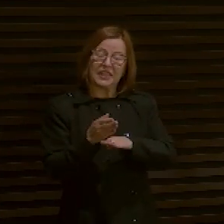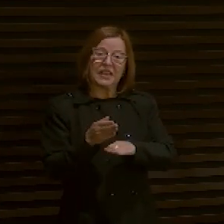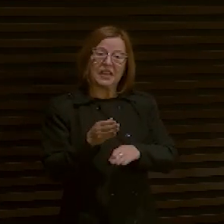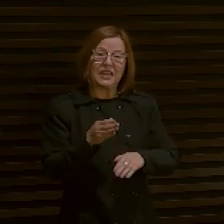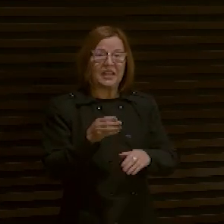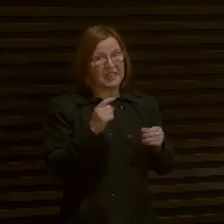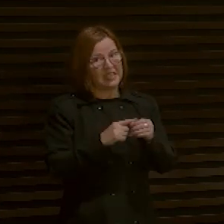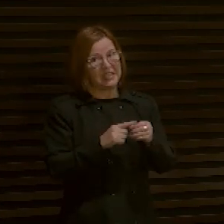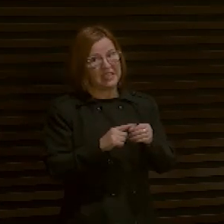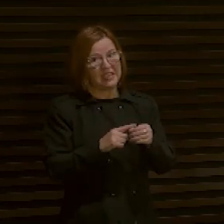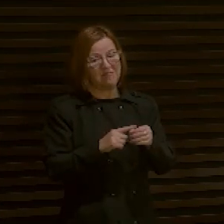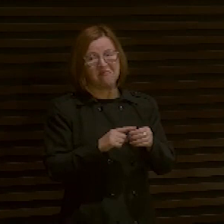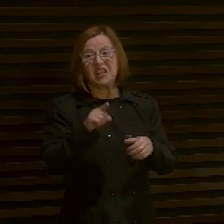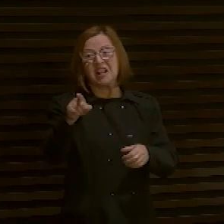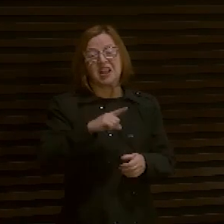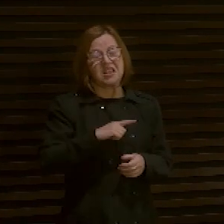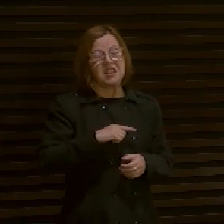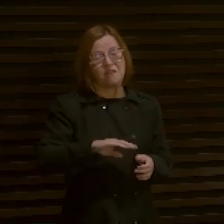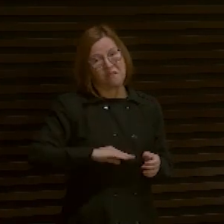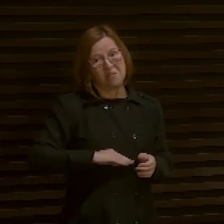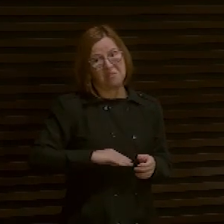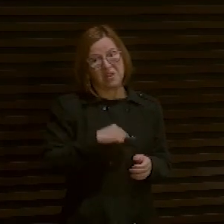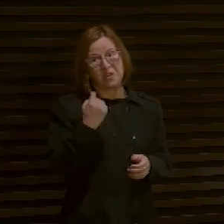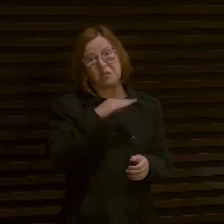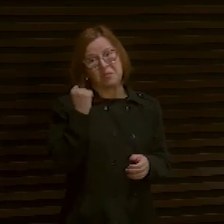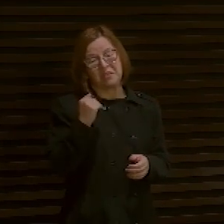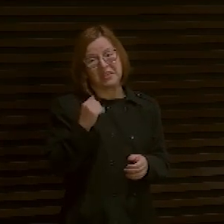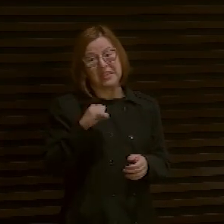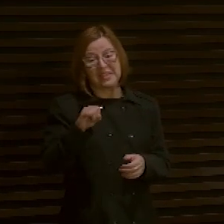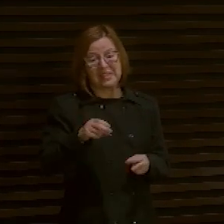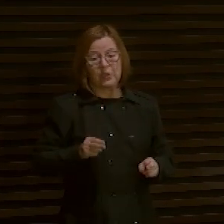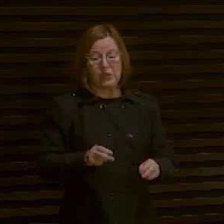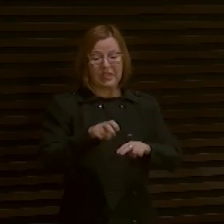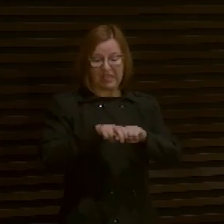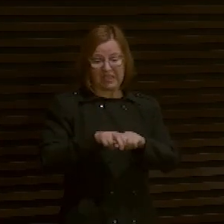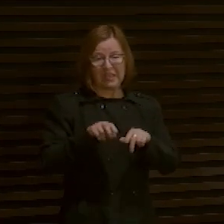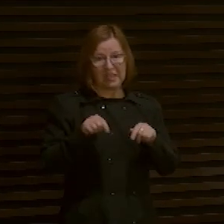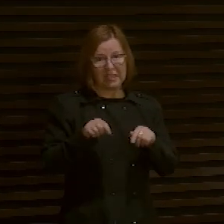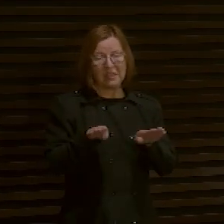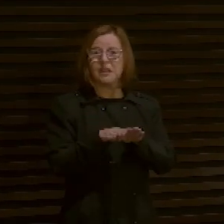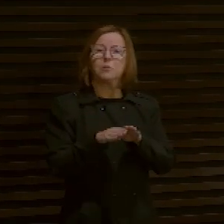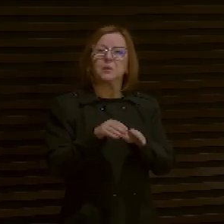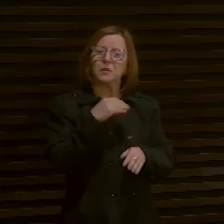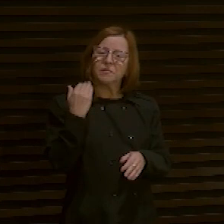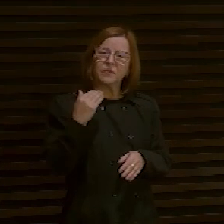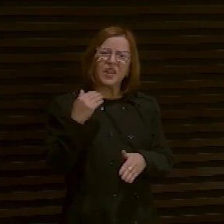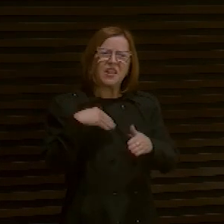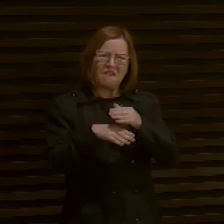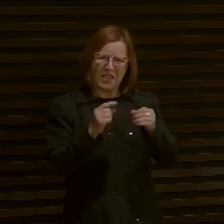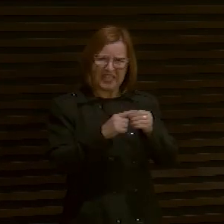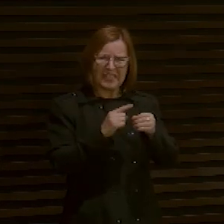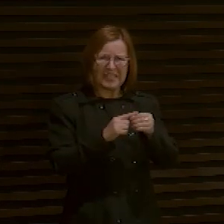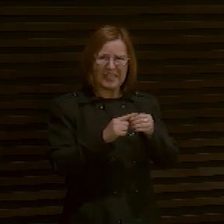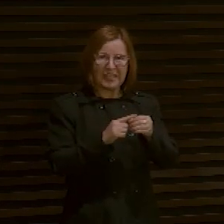lá. Se ficarmos sentados aqui, também morreremos. Vamos então para o arraial dos sírios e nos